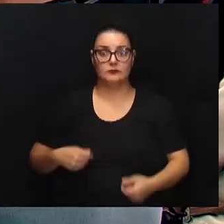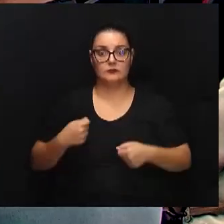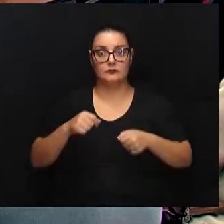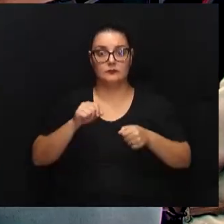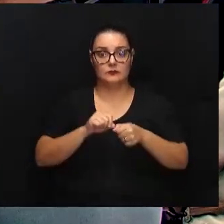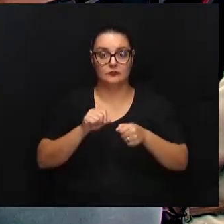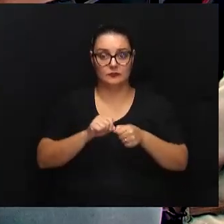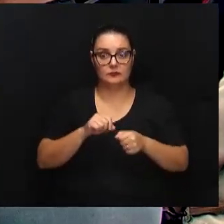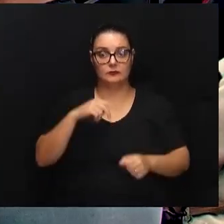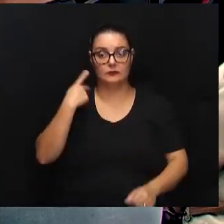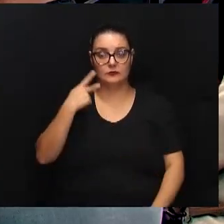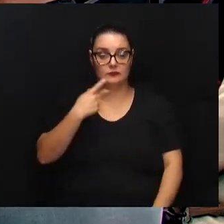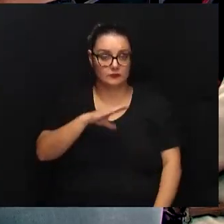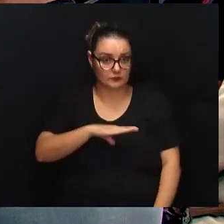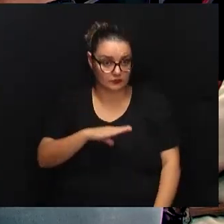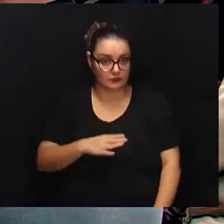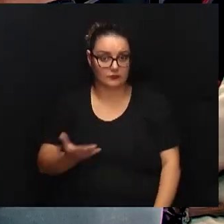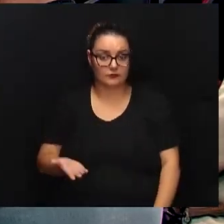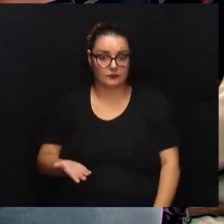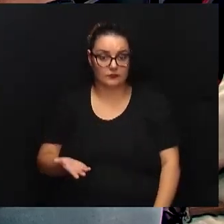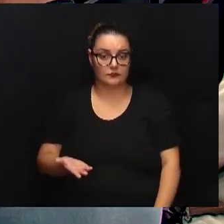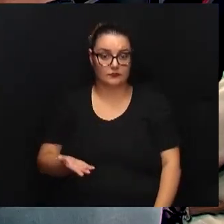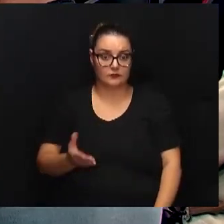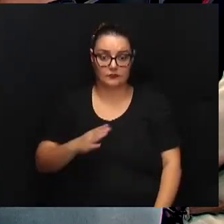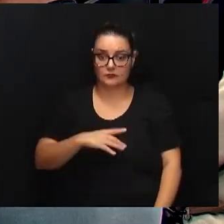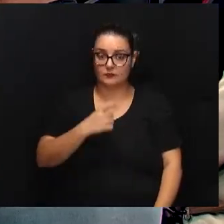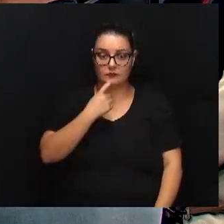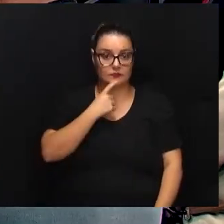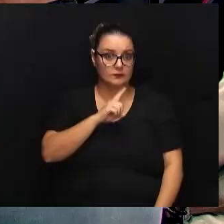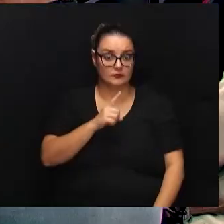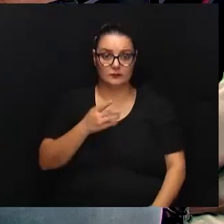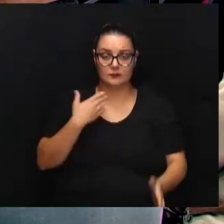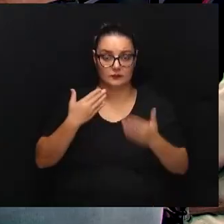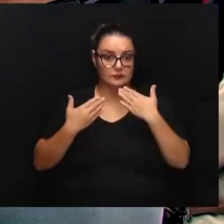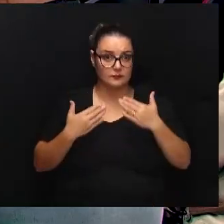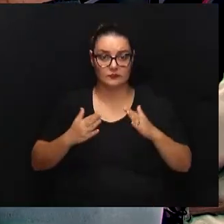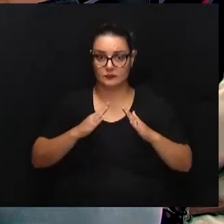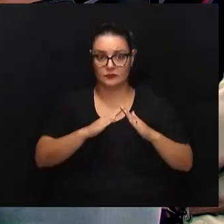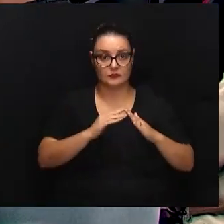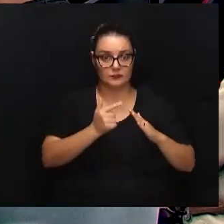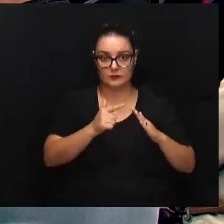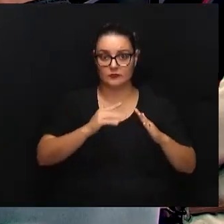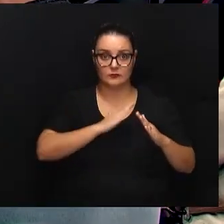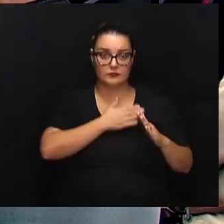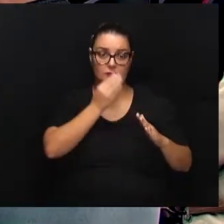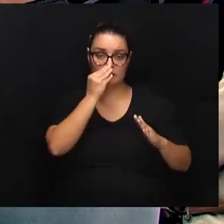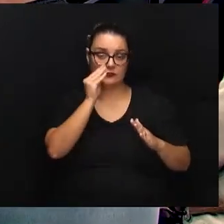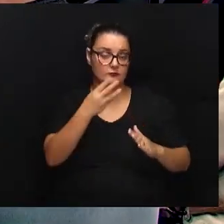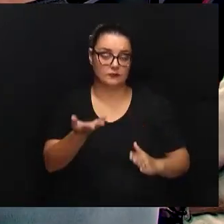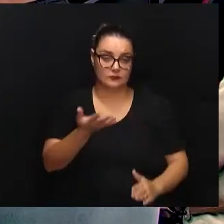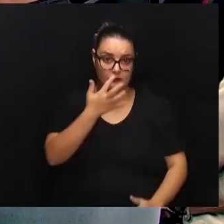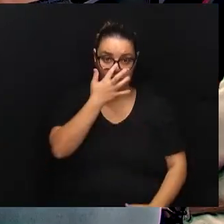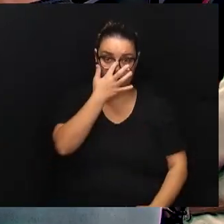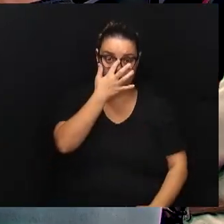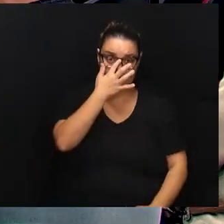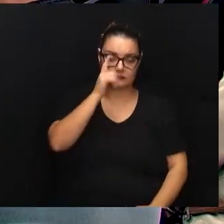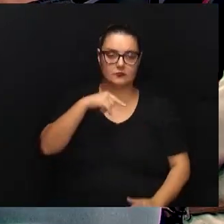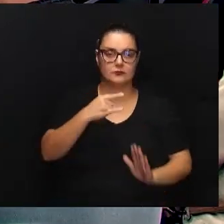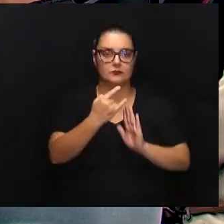É uma política pública sendo feita na cidade e a cidade de Campinas não dialoga com a Casa Sem Preconceito.